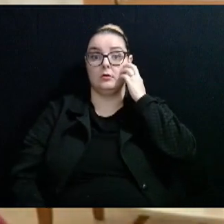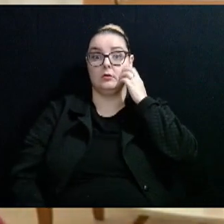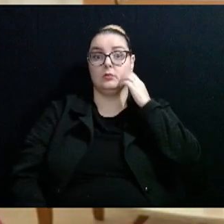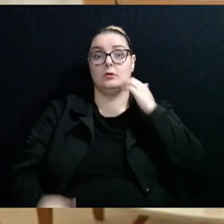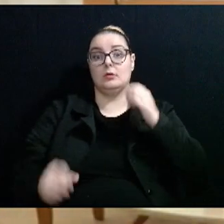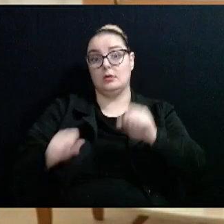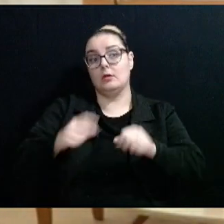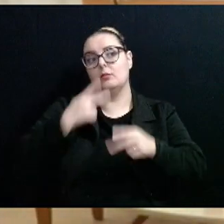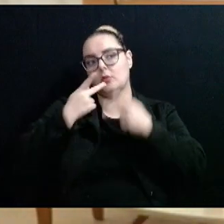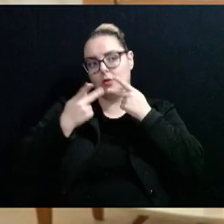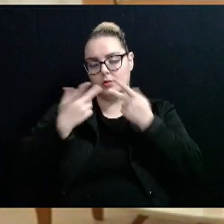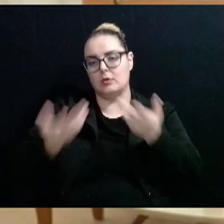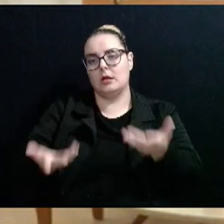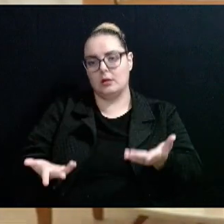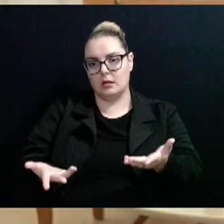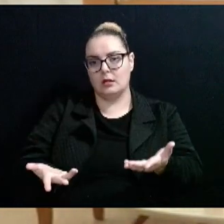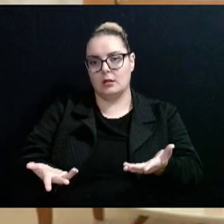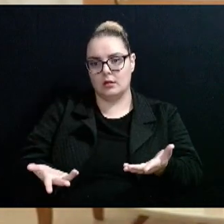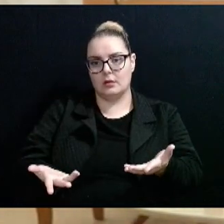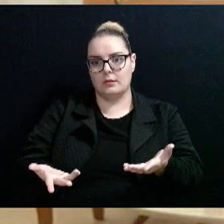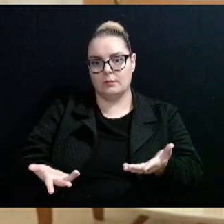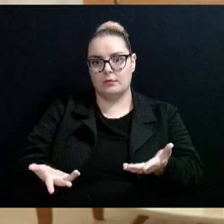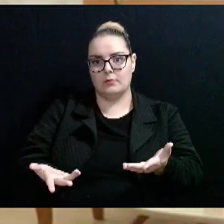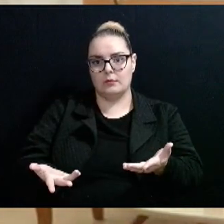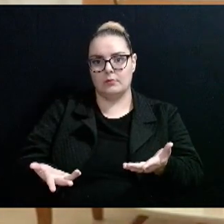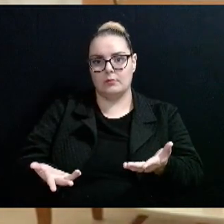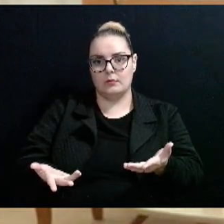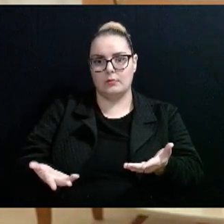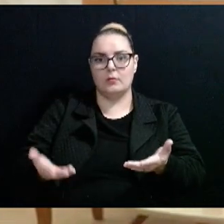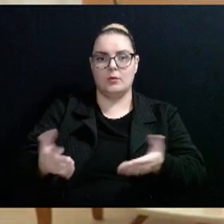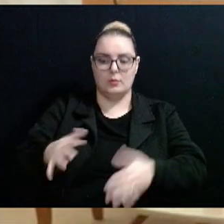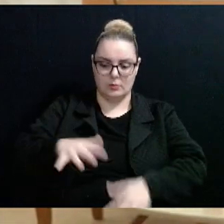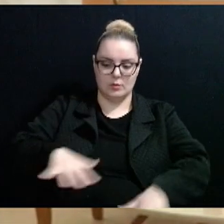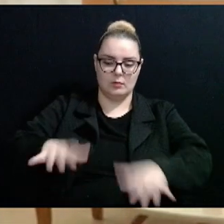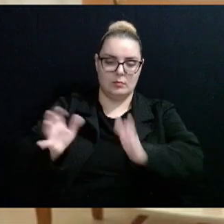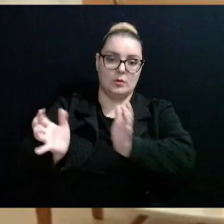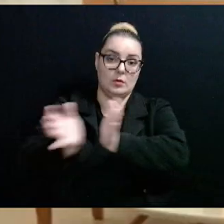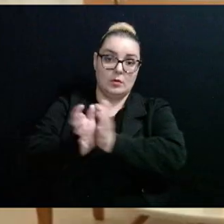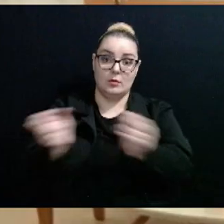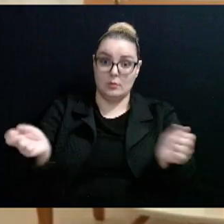falar que nesse ambiente de Copa, vou chamar a atenção aqui para o